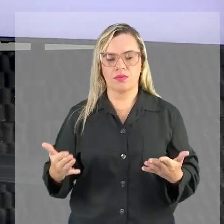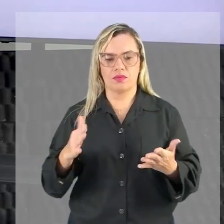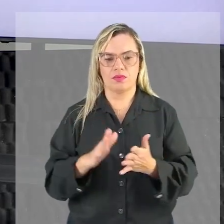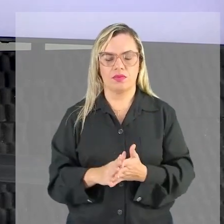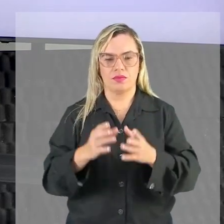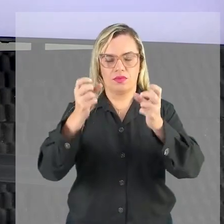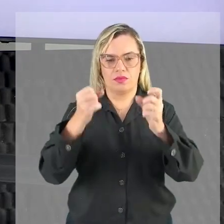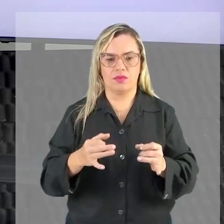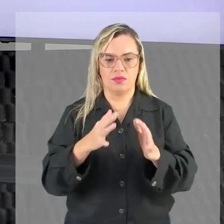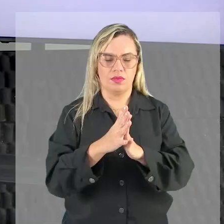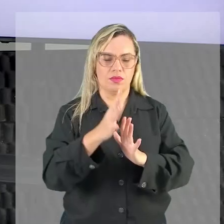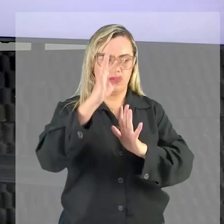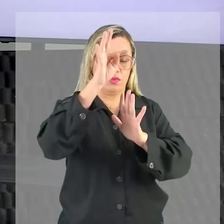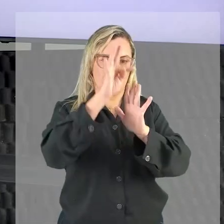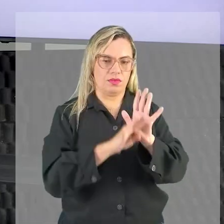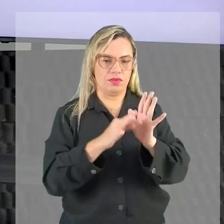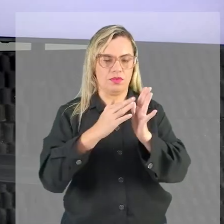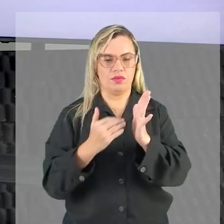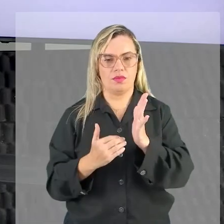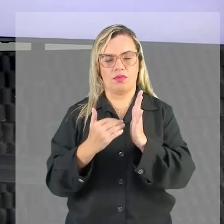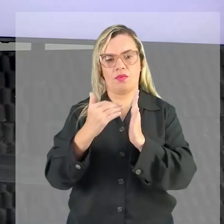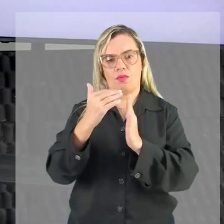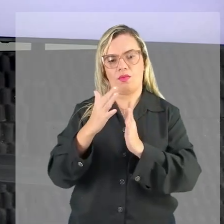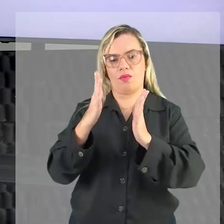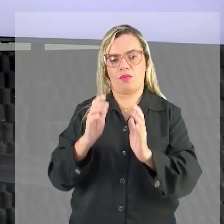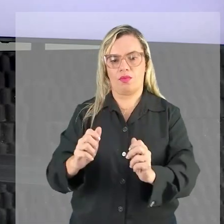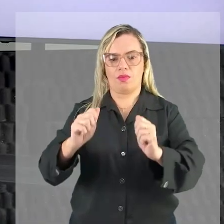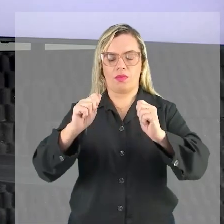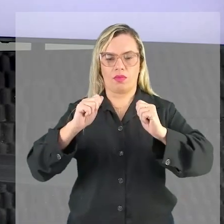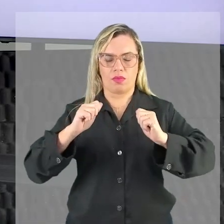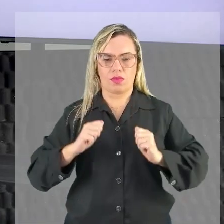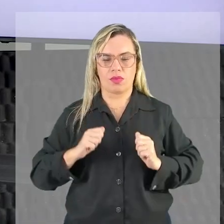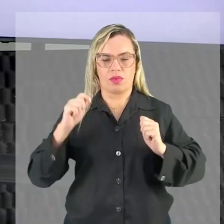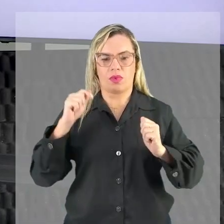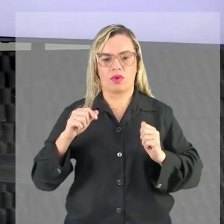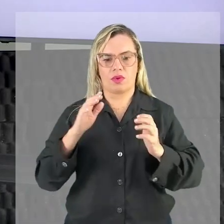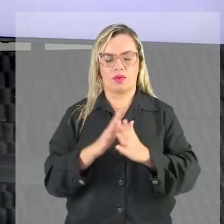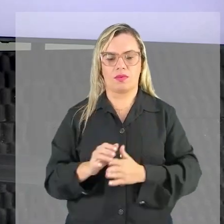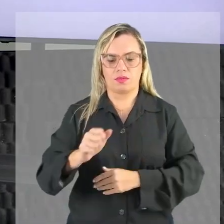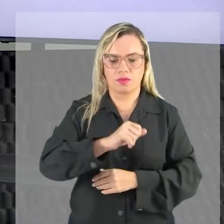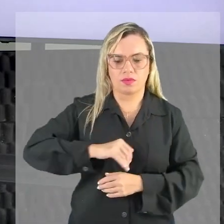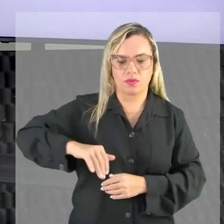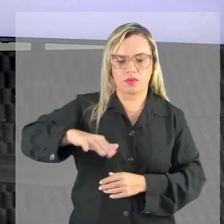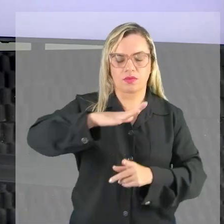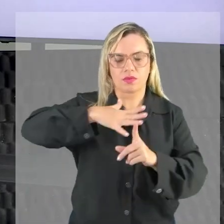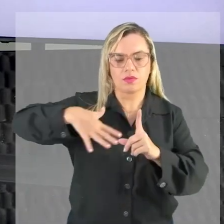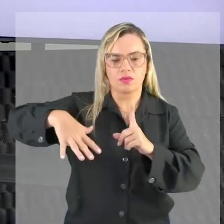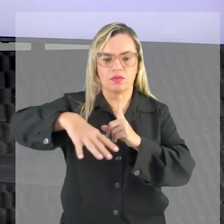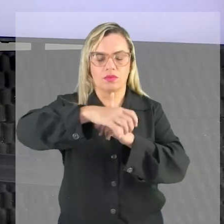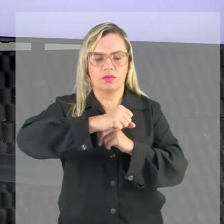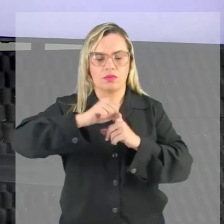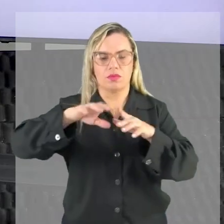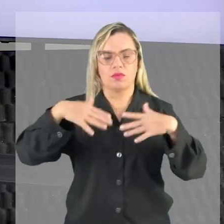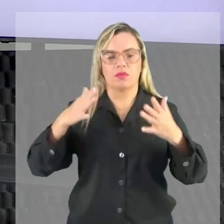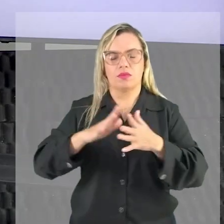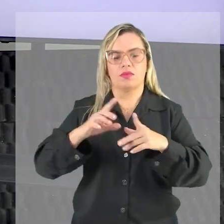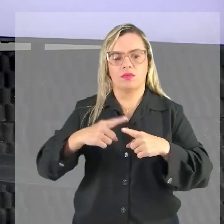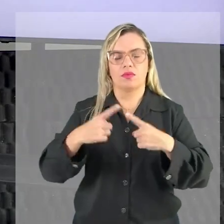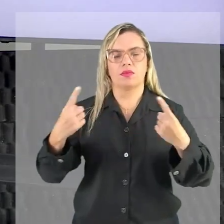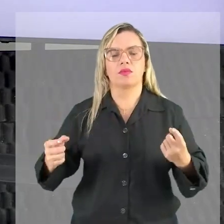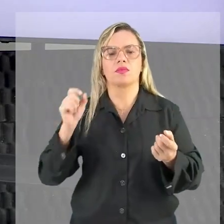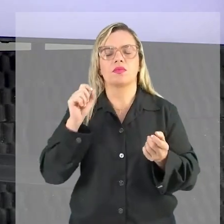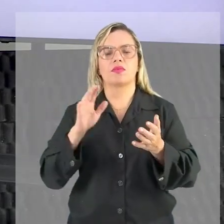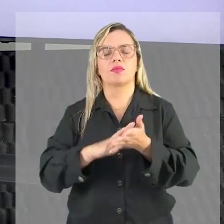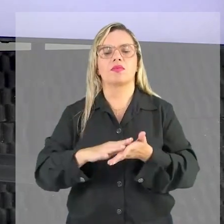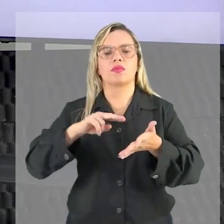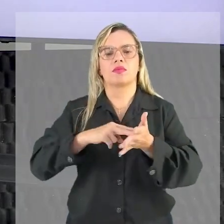está falando sobre níveis de sedentarismo dentro da população. Mas e o que é